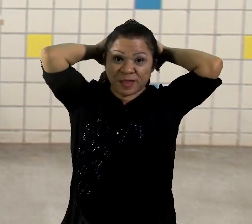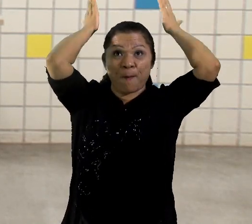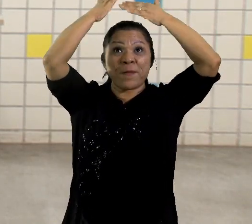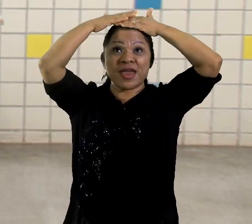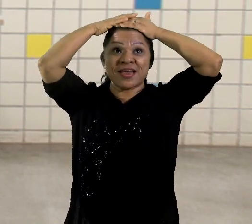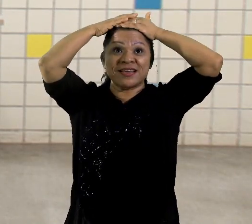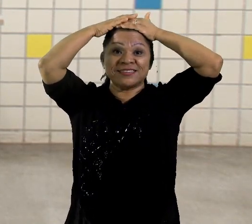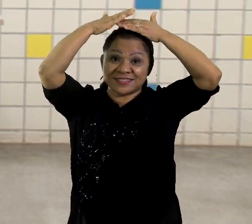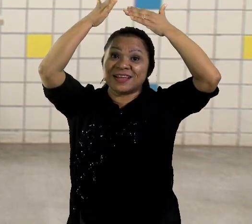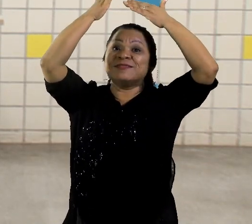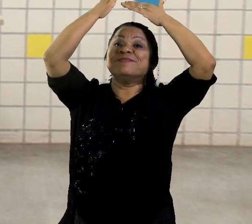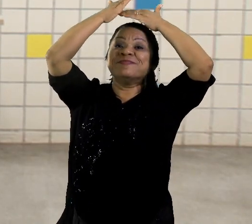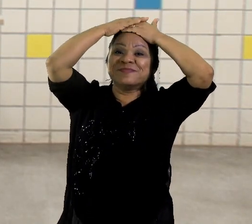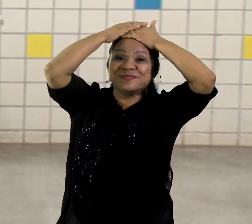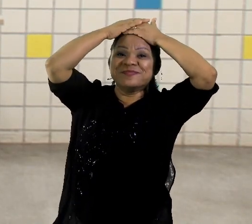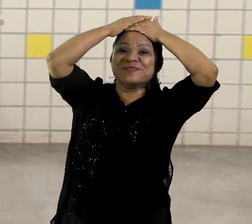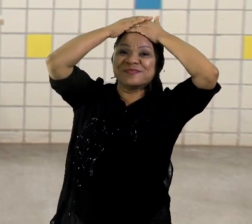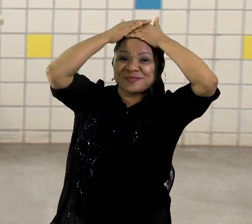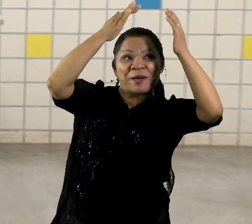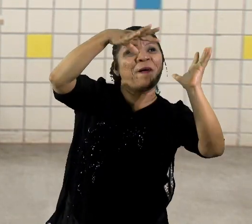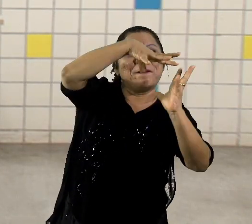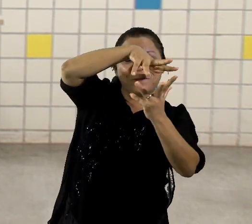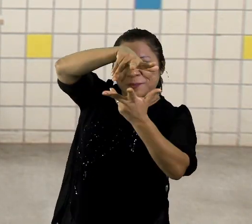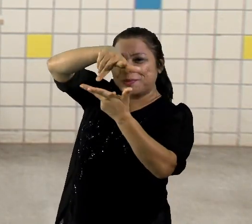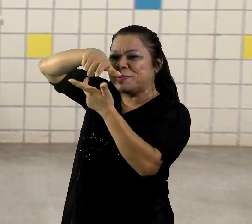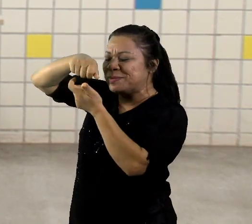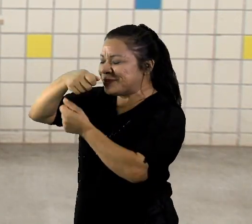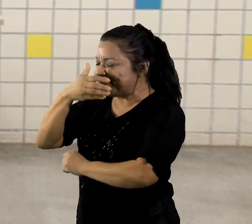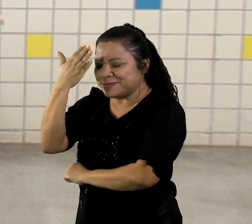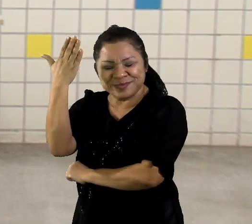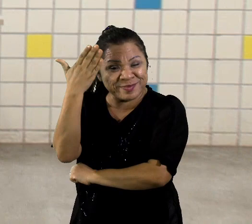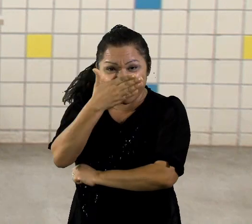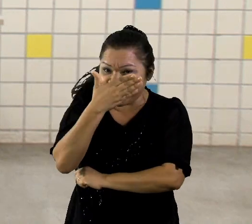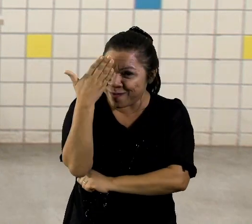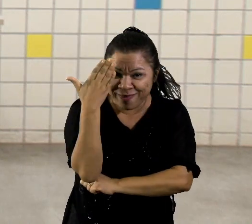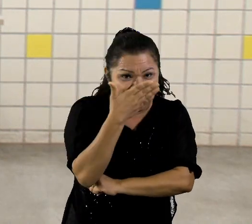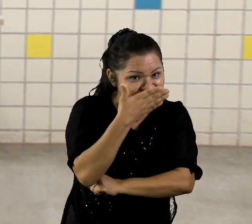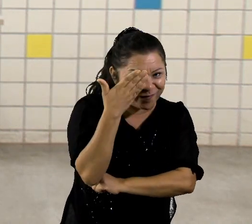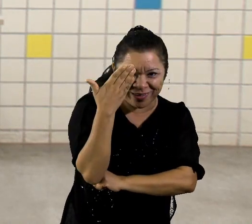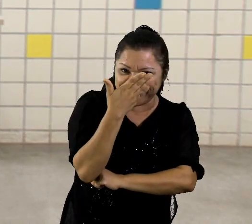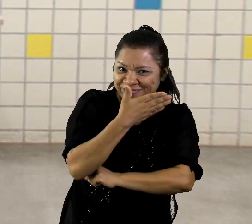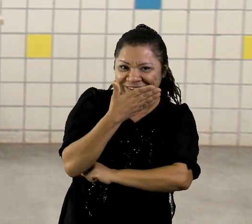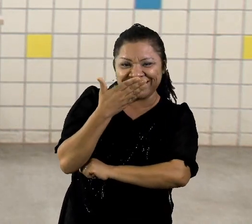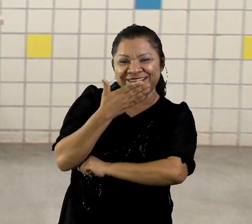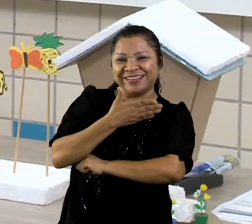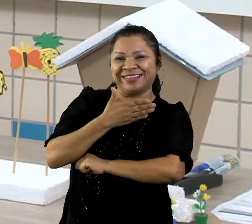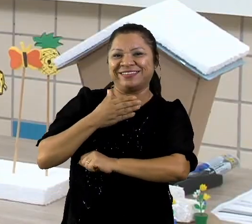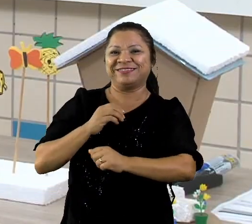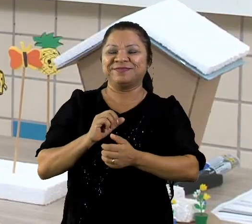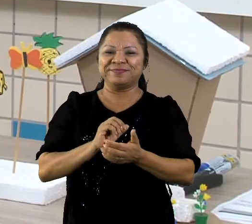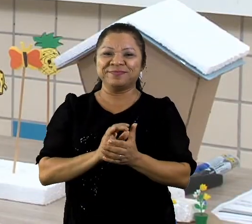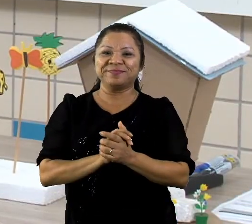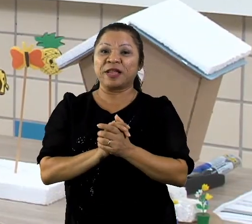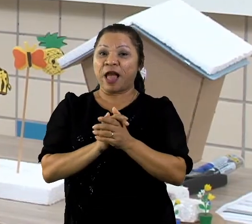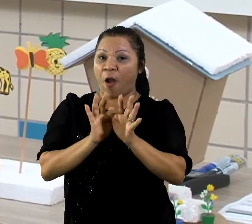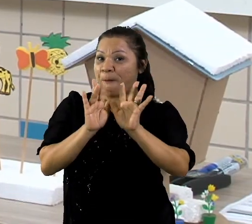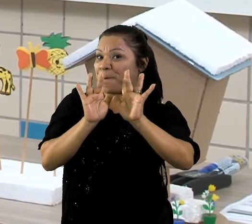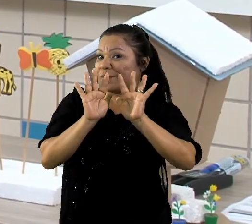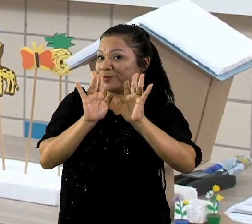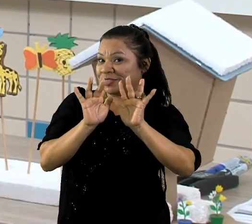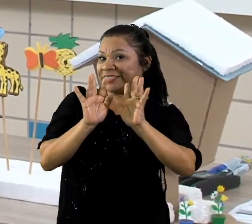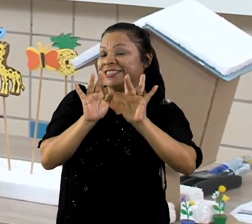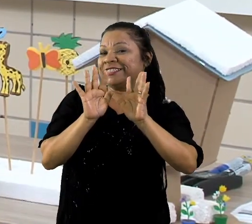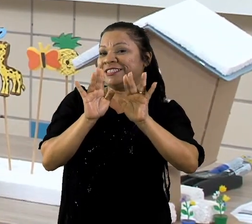da cabeça. O mundo não vai ver, o mundo não vai ver. Pegue